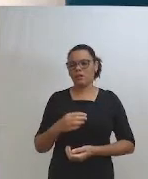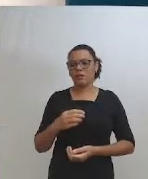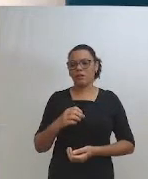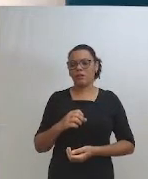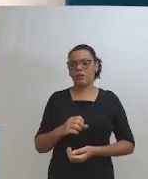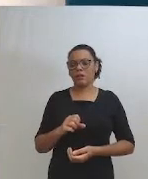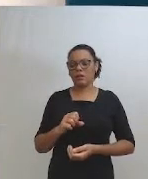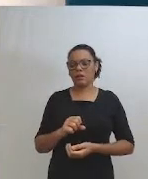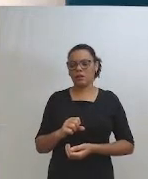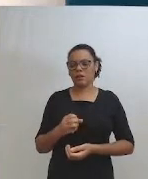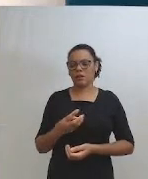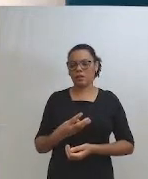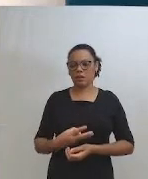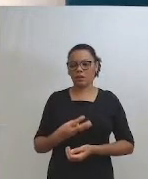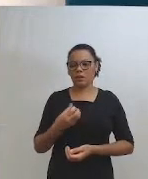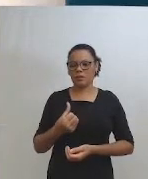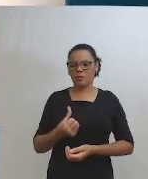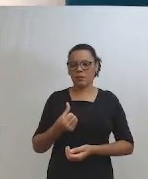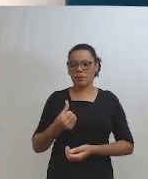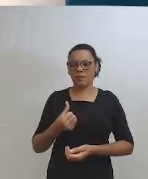361518.